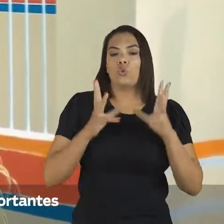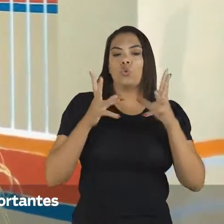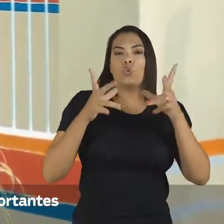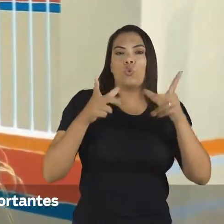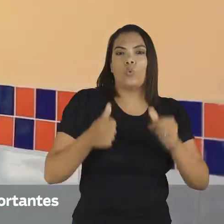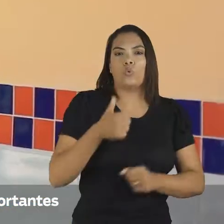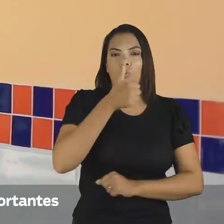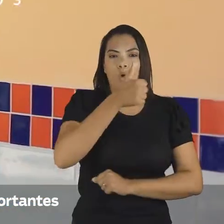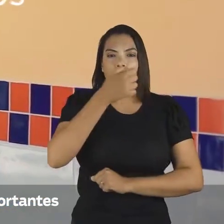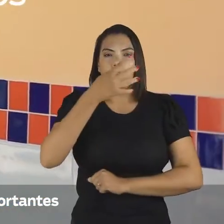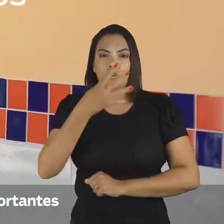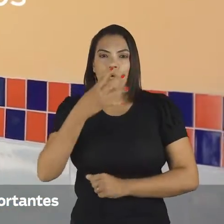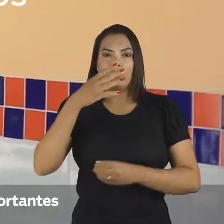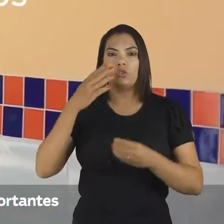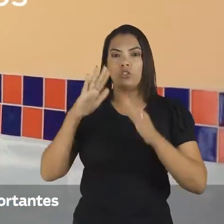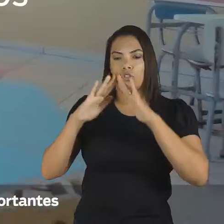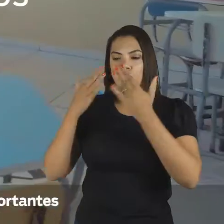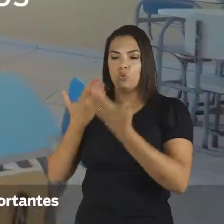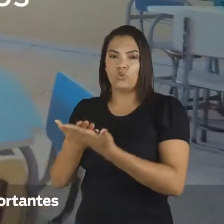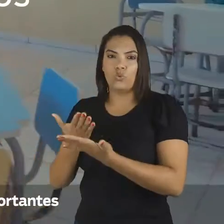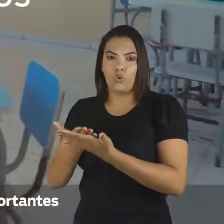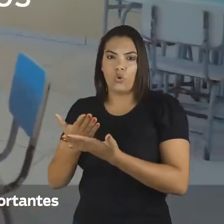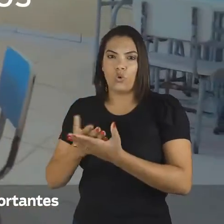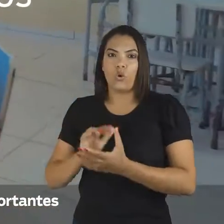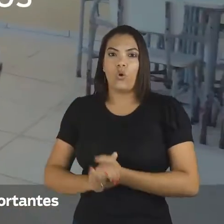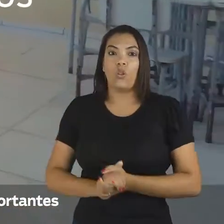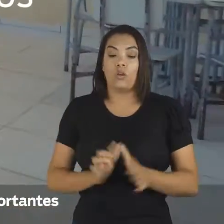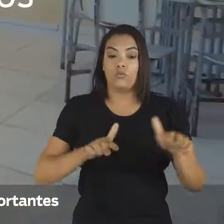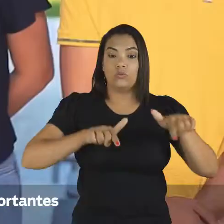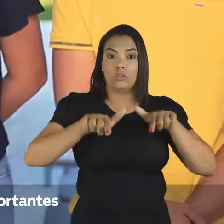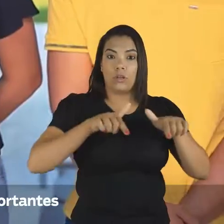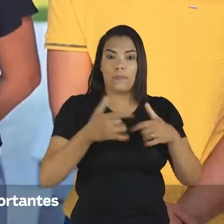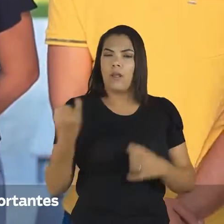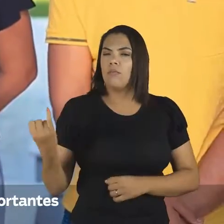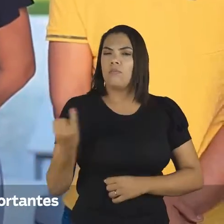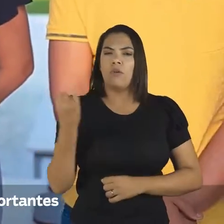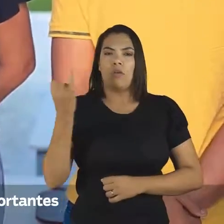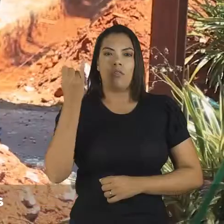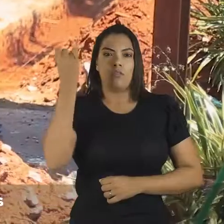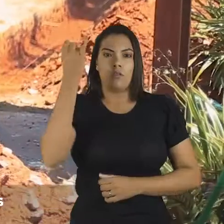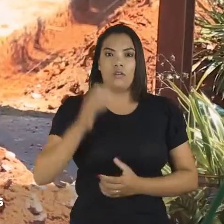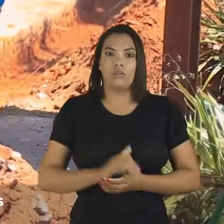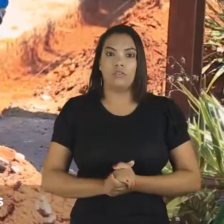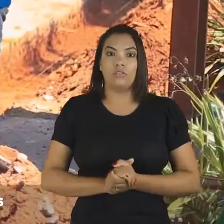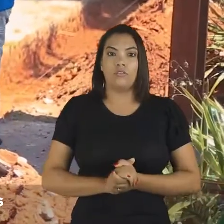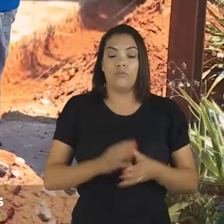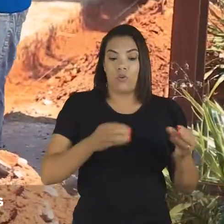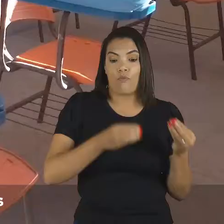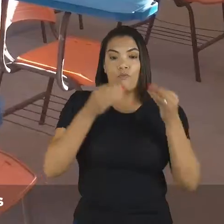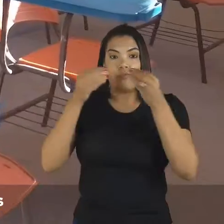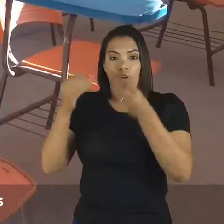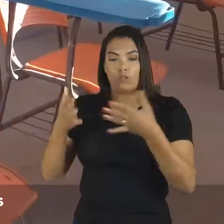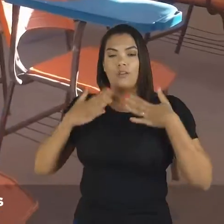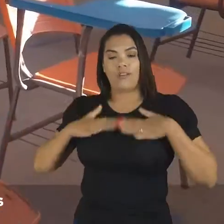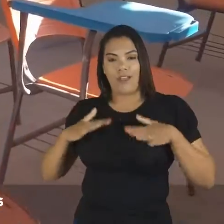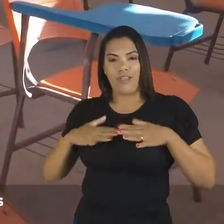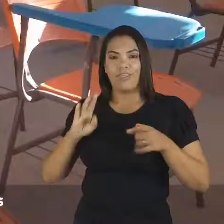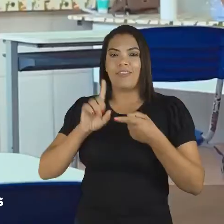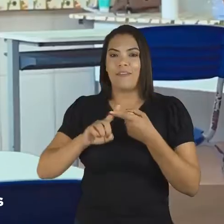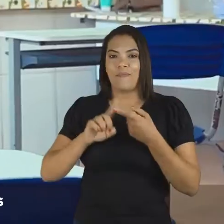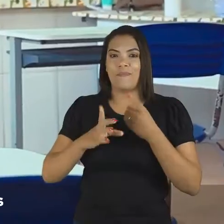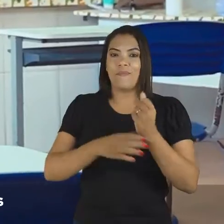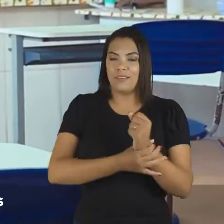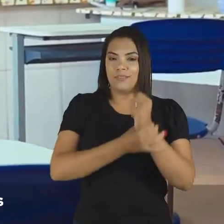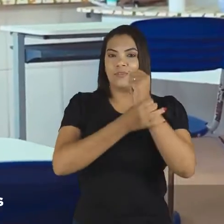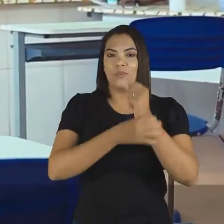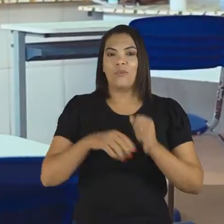todo, 14 unidades educacionais estão recebendo esses serviços importantes que vão oferecer mais conforto e segurança